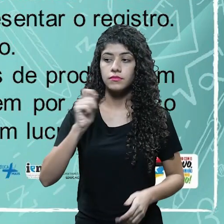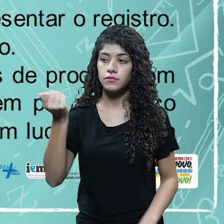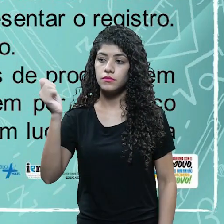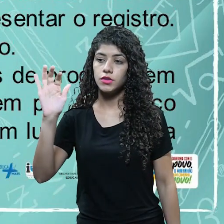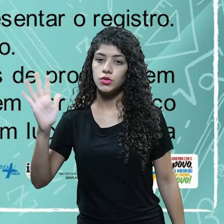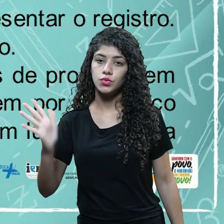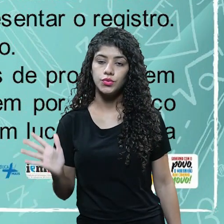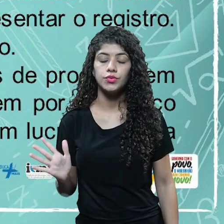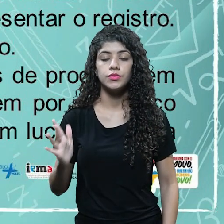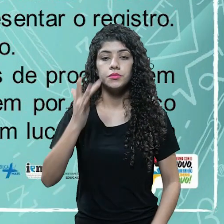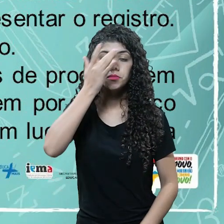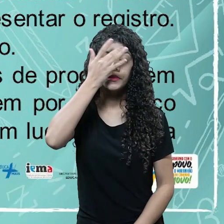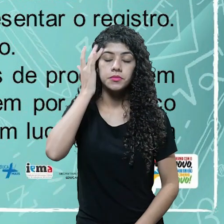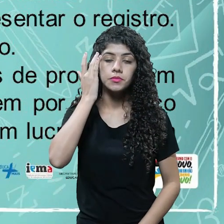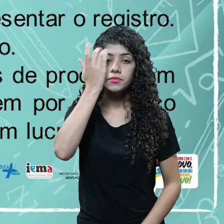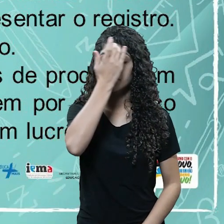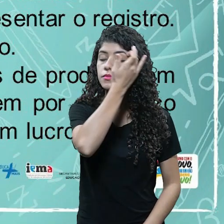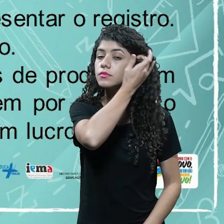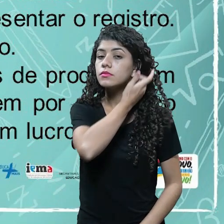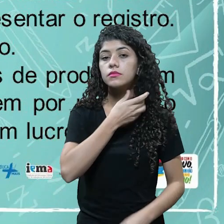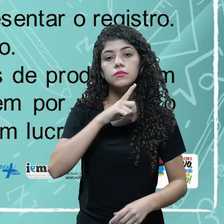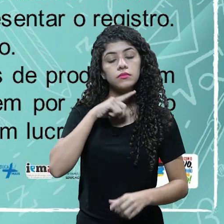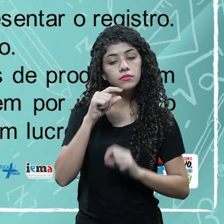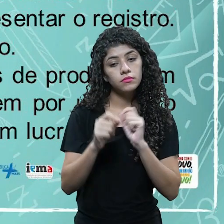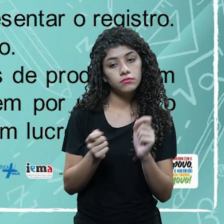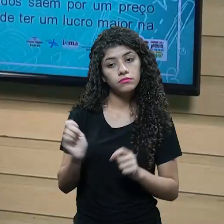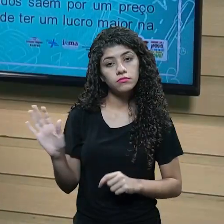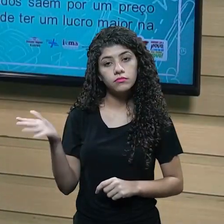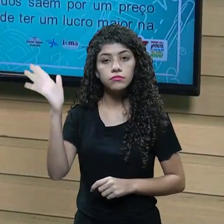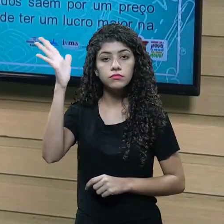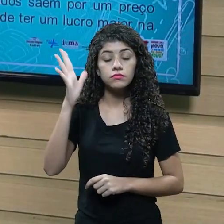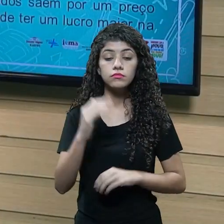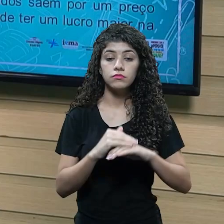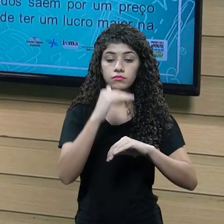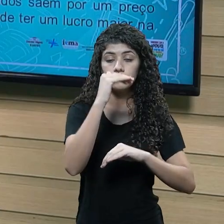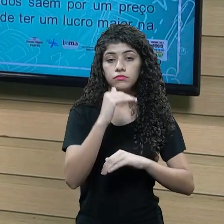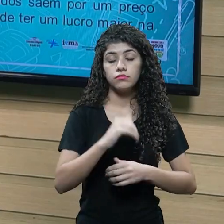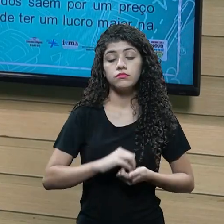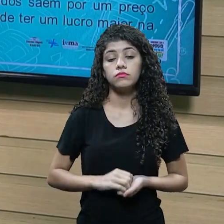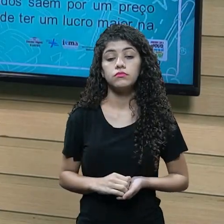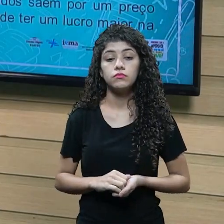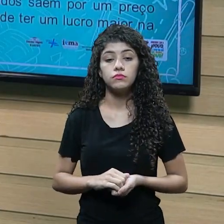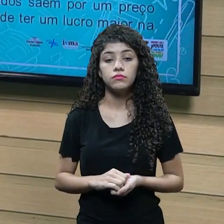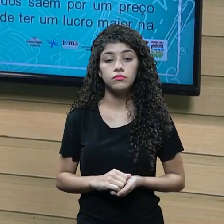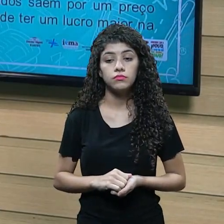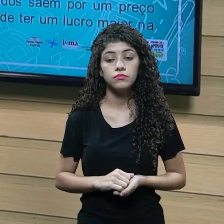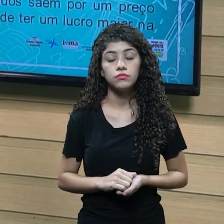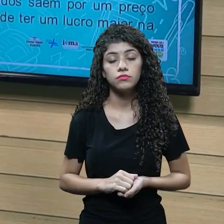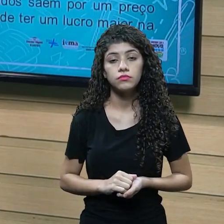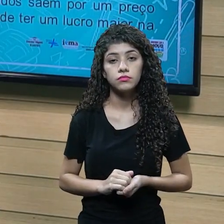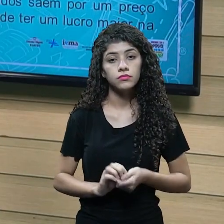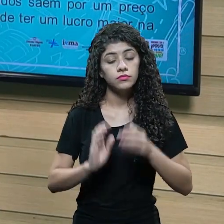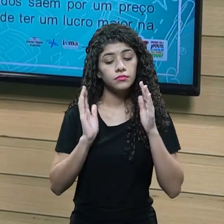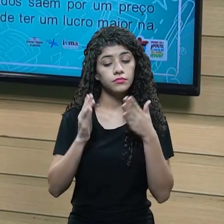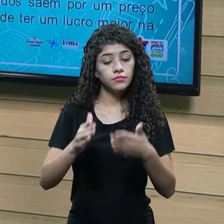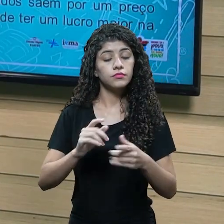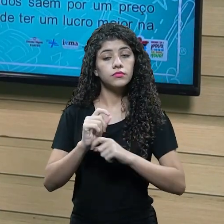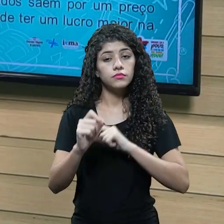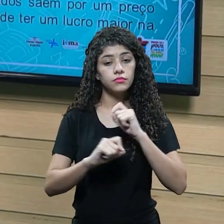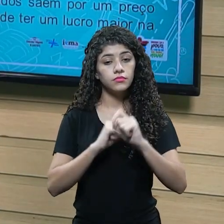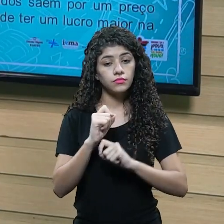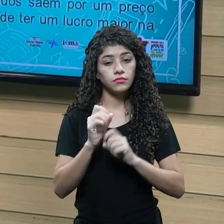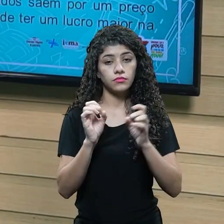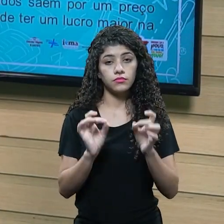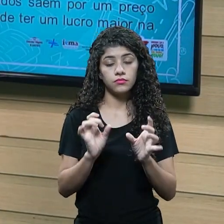assim o comerciante varejista pode ter lucro maior na sua revenda. Então vamos lá. Como foi colocado? O grande foco do atacado é a venda